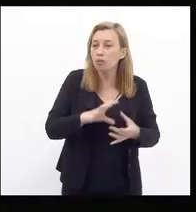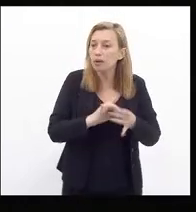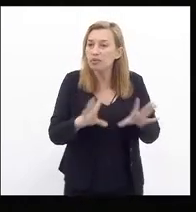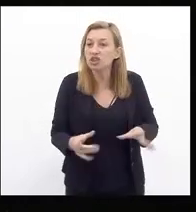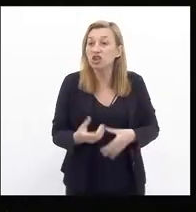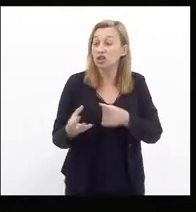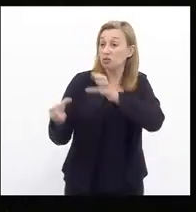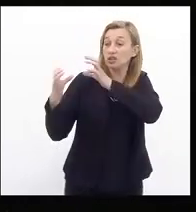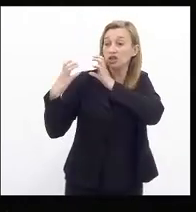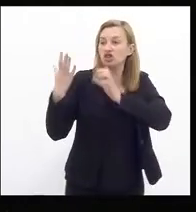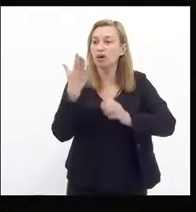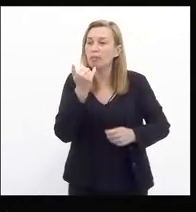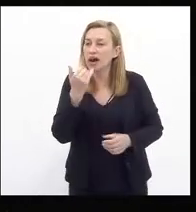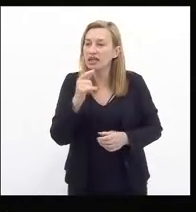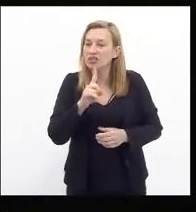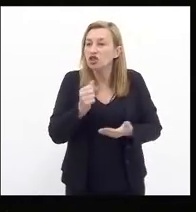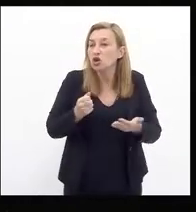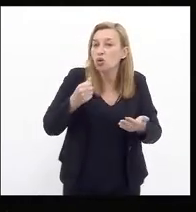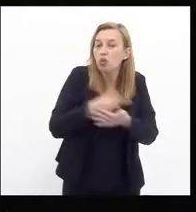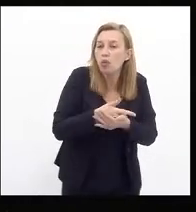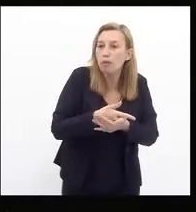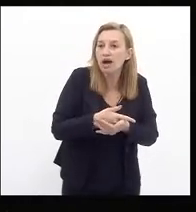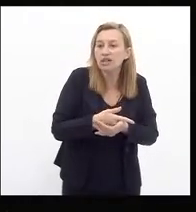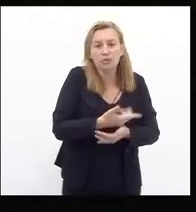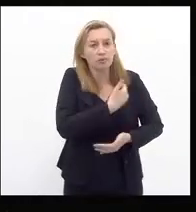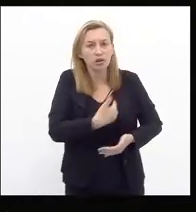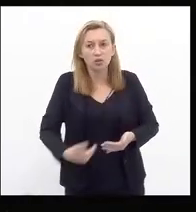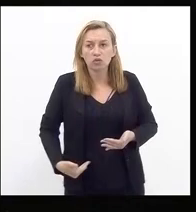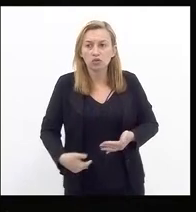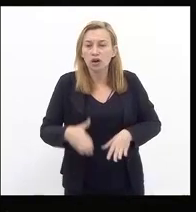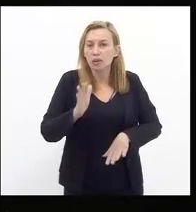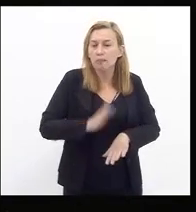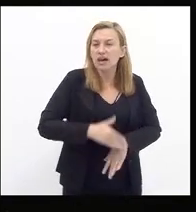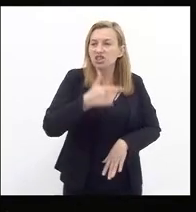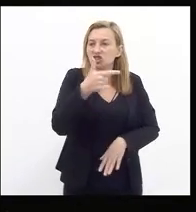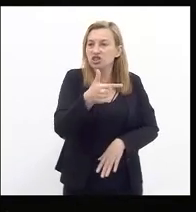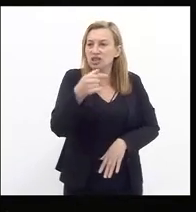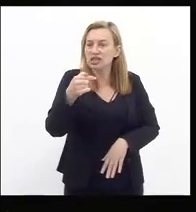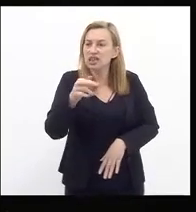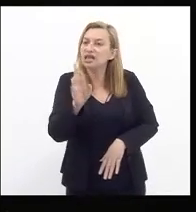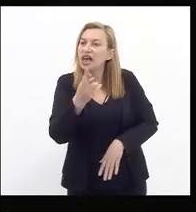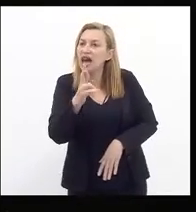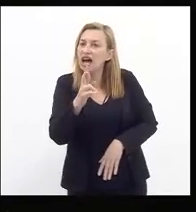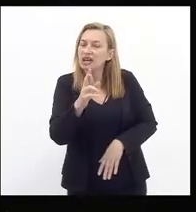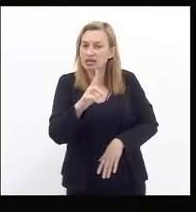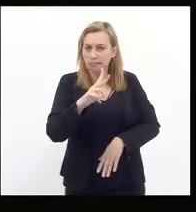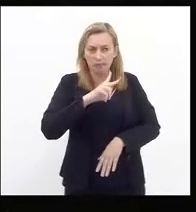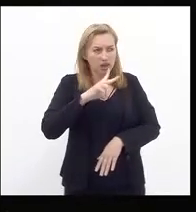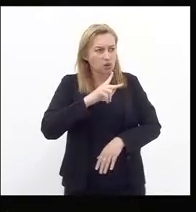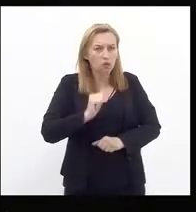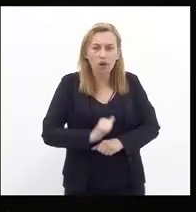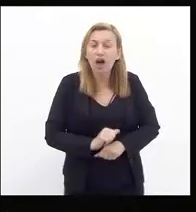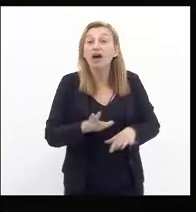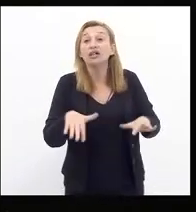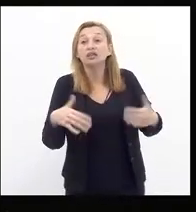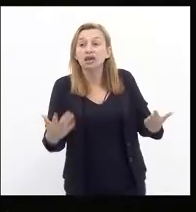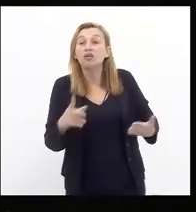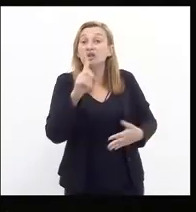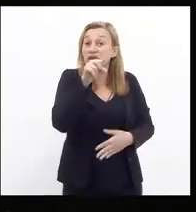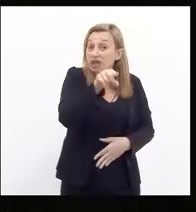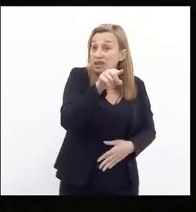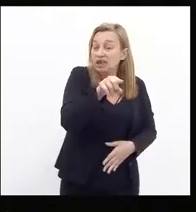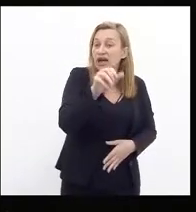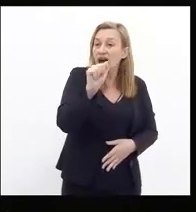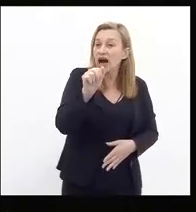que uma cesta básica fosse comprada pelo governo por mais r$ 17 e individualmente então isso é